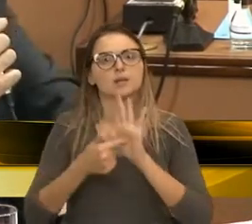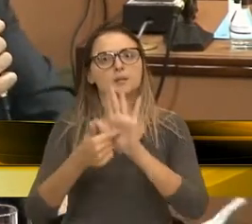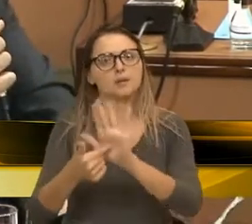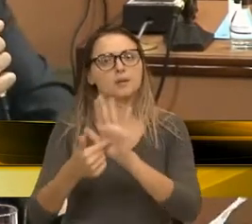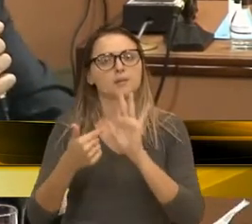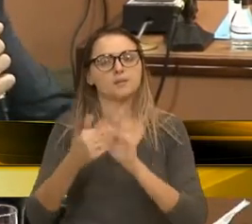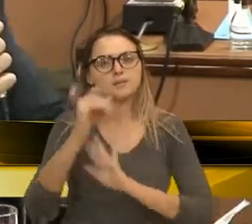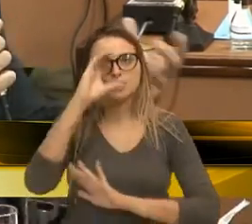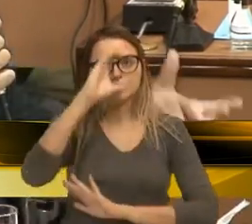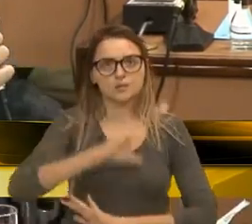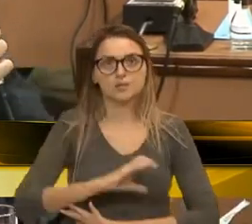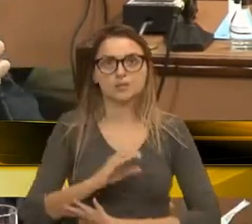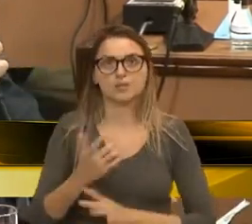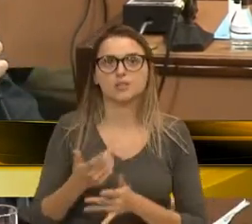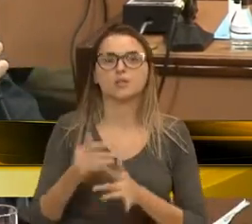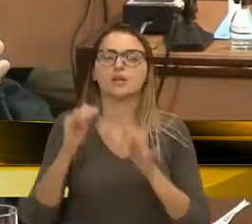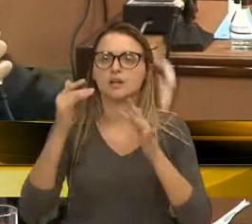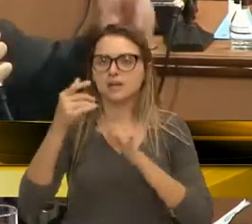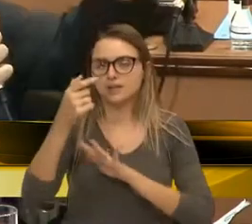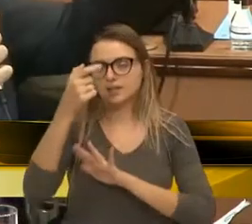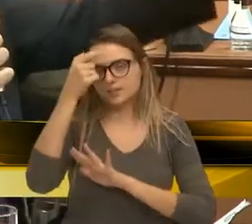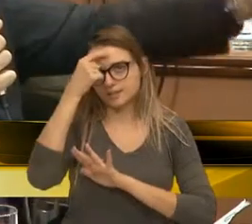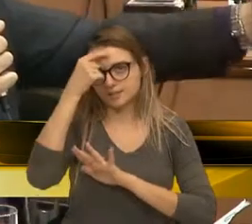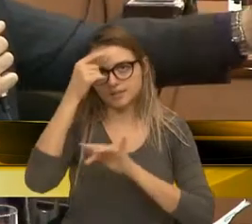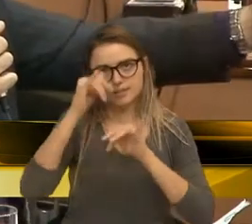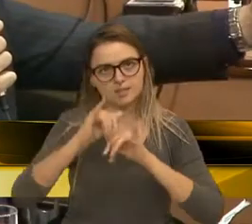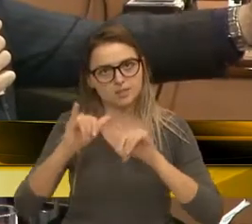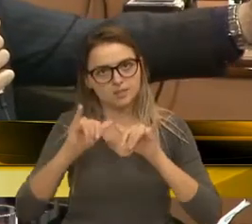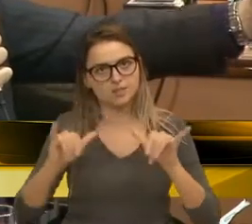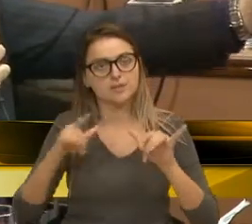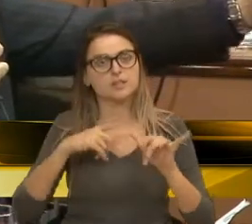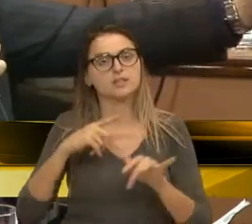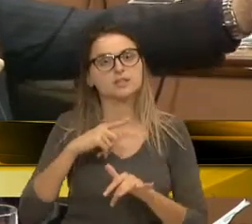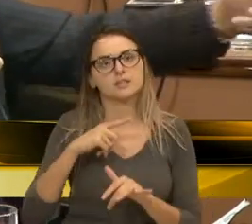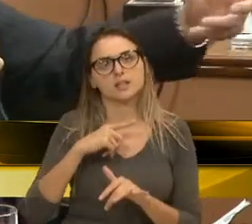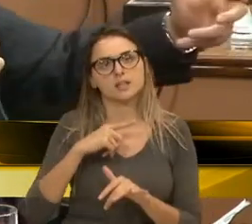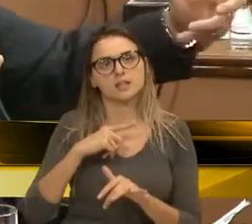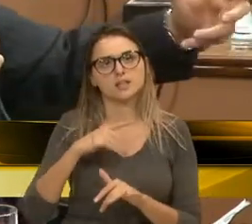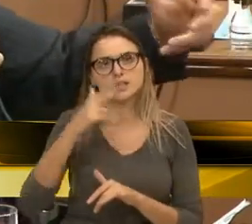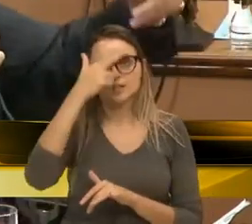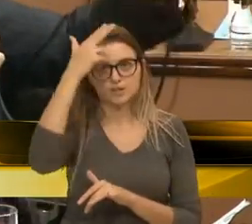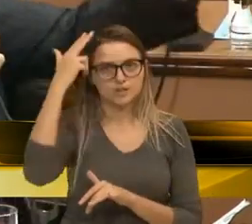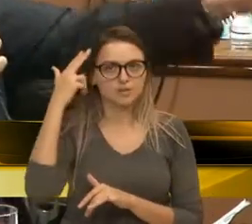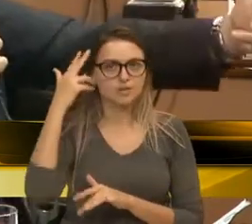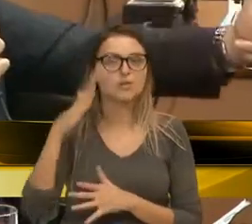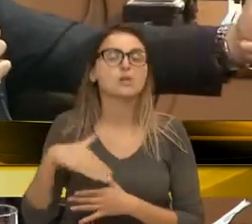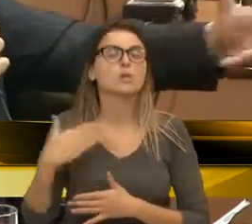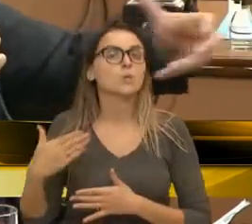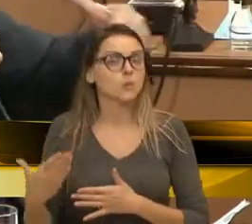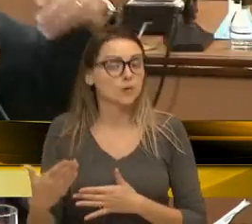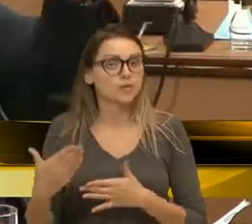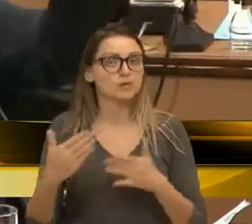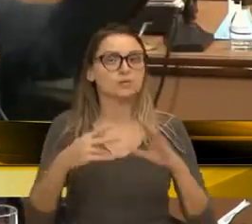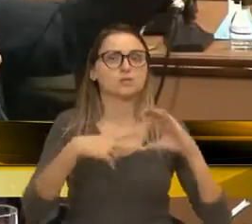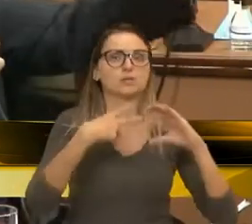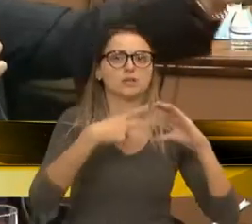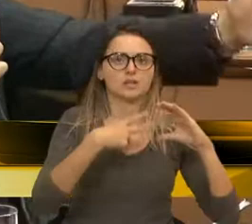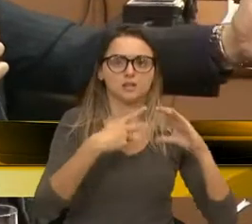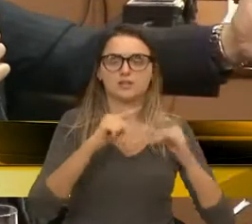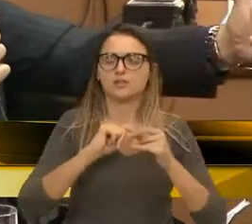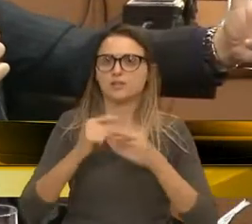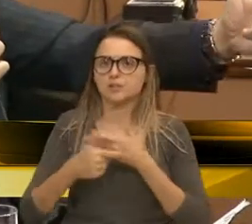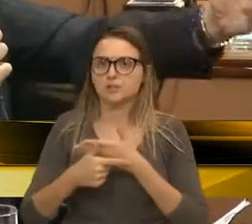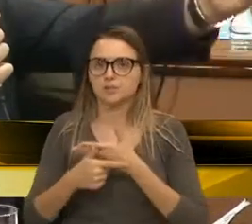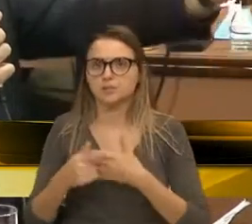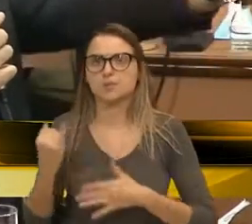não é? Então essa campanha de conscientização, ela se amplia, vereador Cassina, no momento que também essa casa fez um trabalho